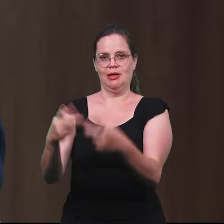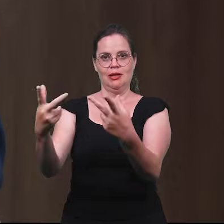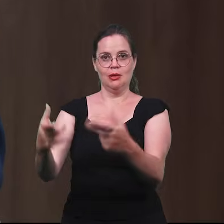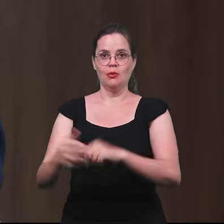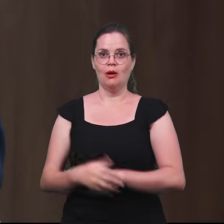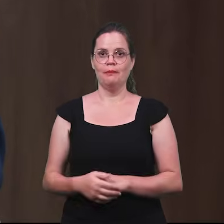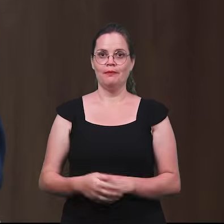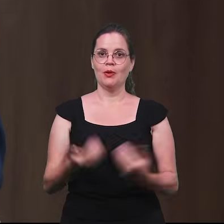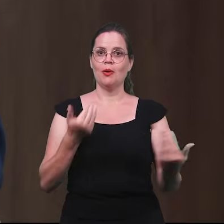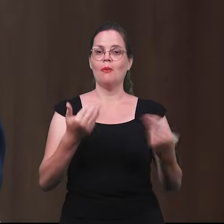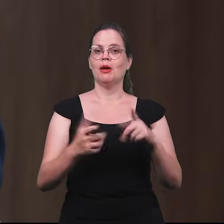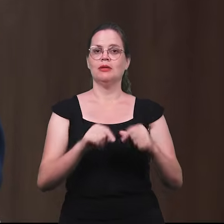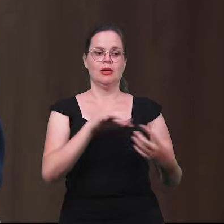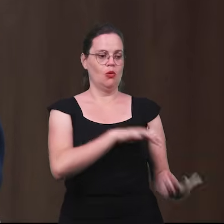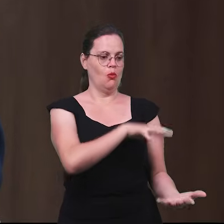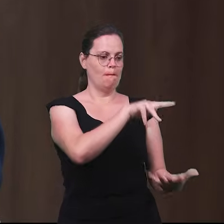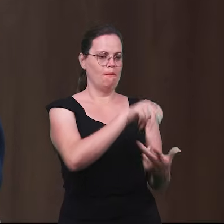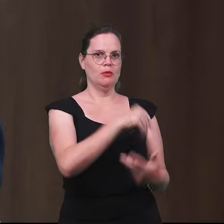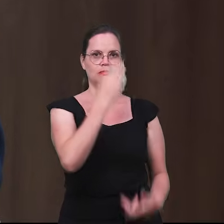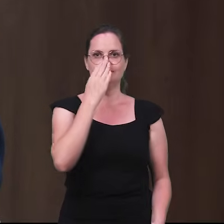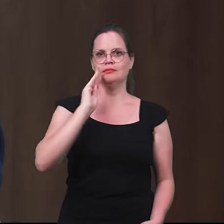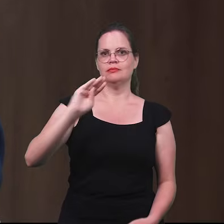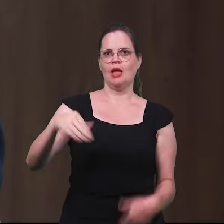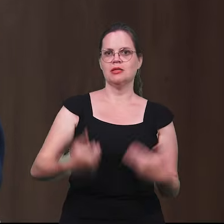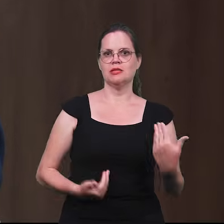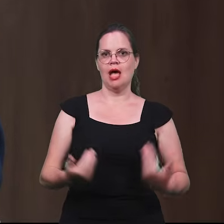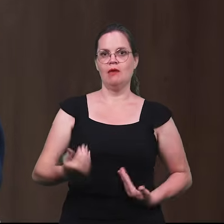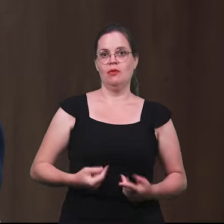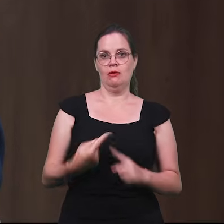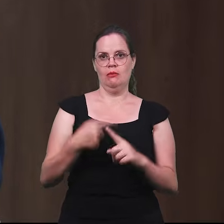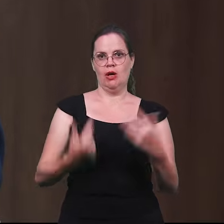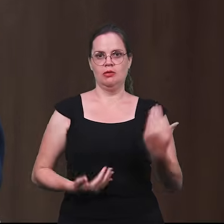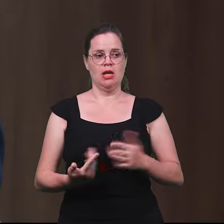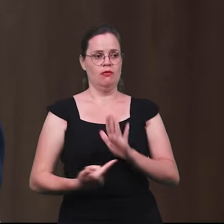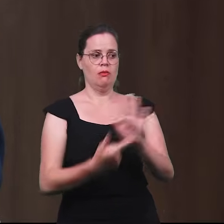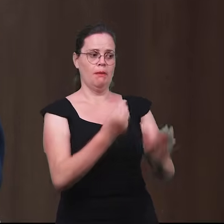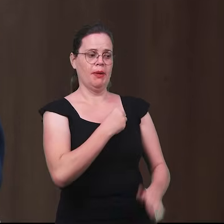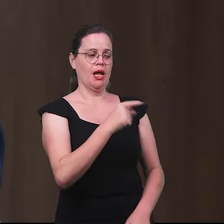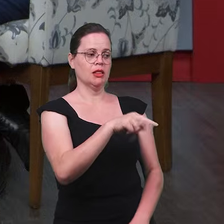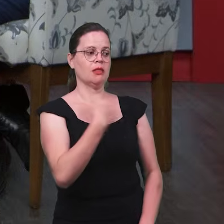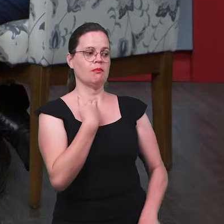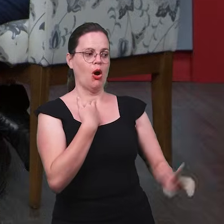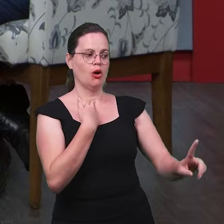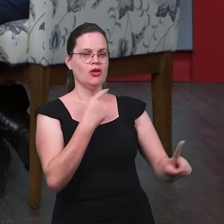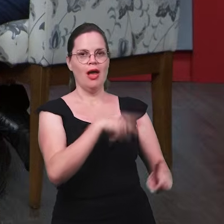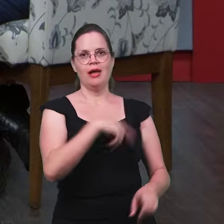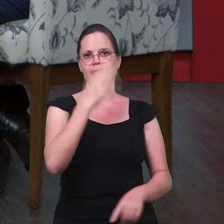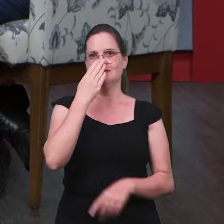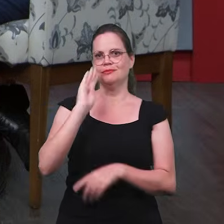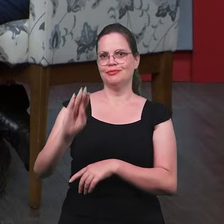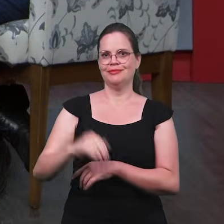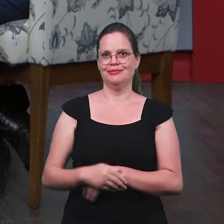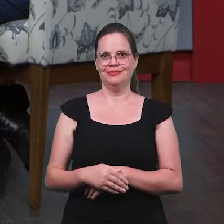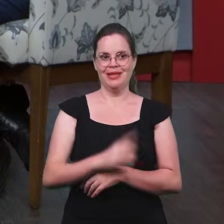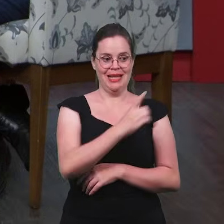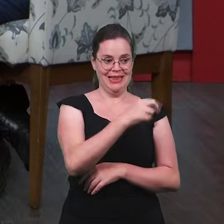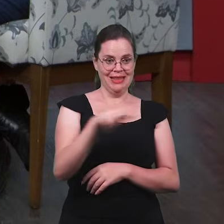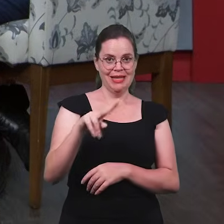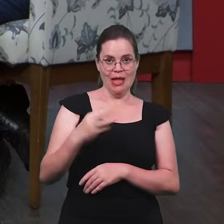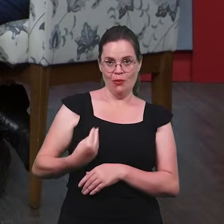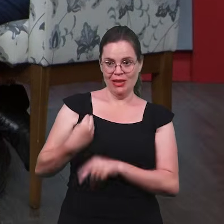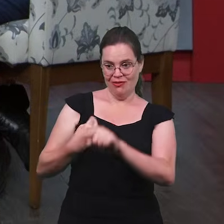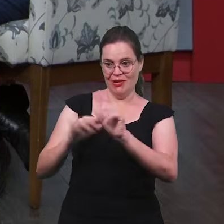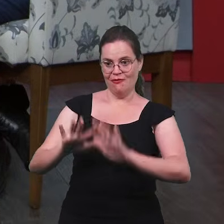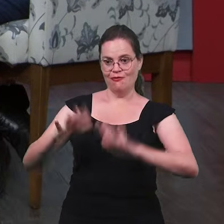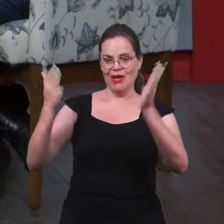os servos de Deus, porque condenam as suas obras. Daniel não estava nessa festa. Daniel não estava na